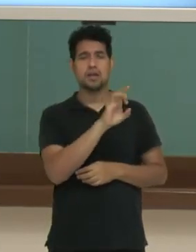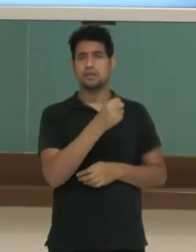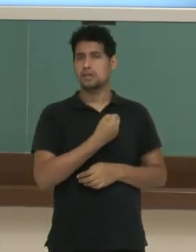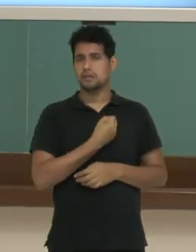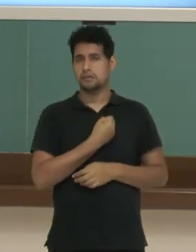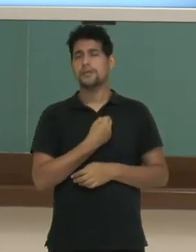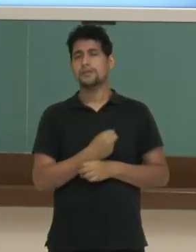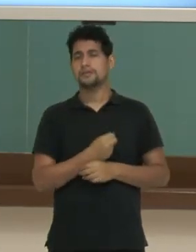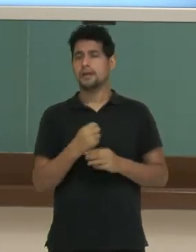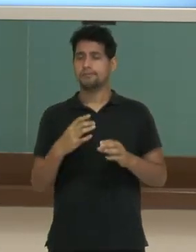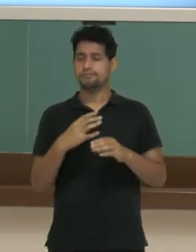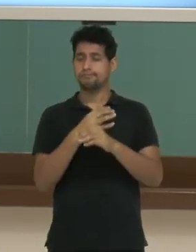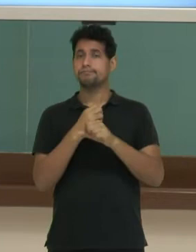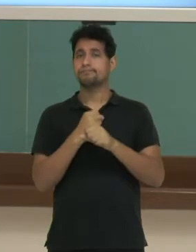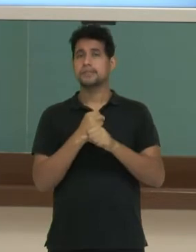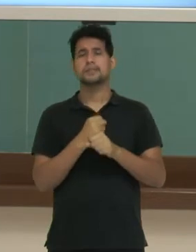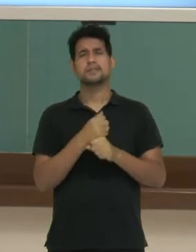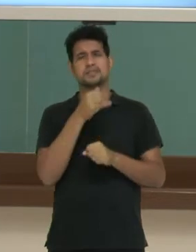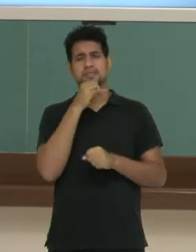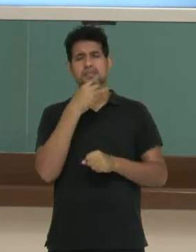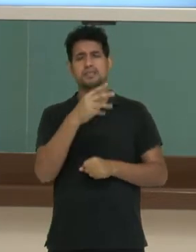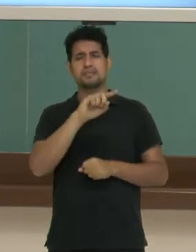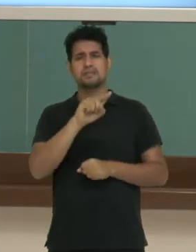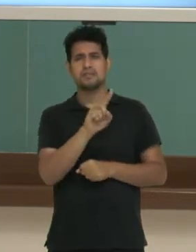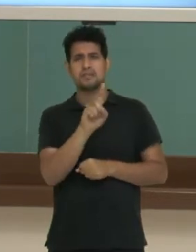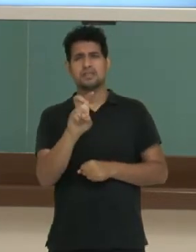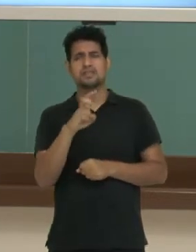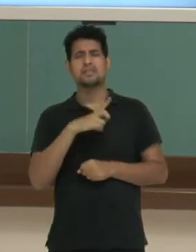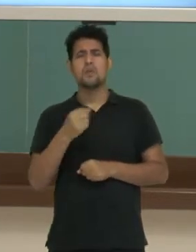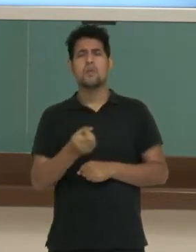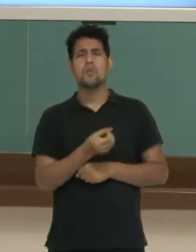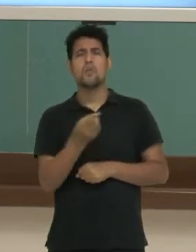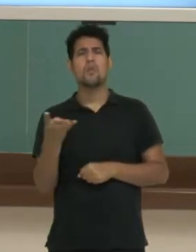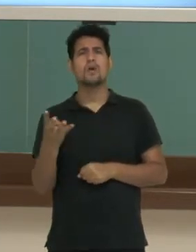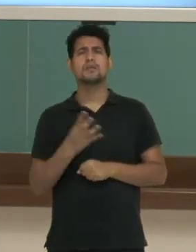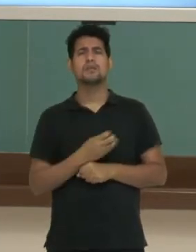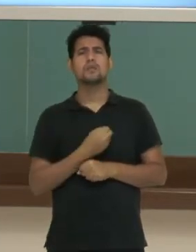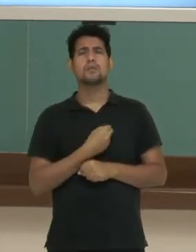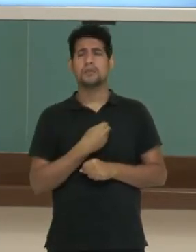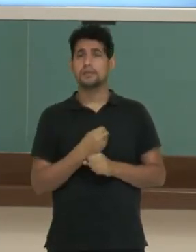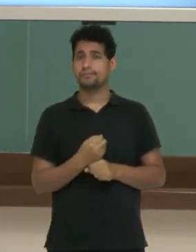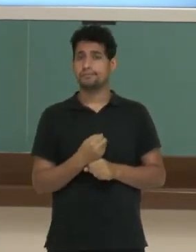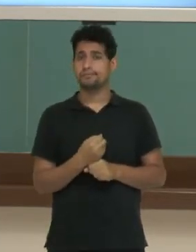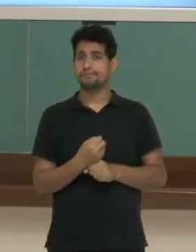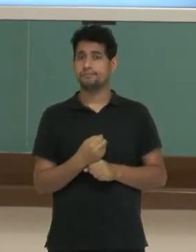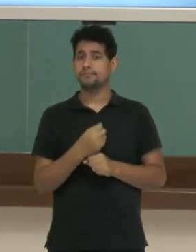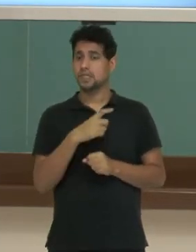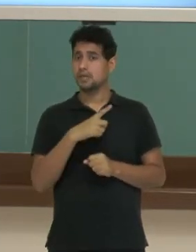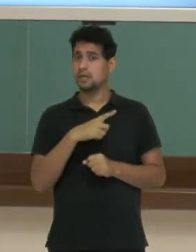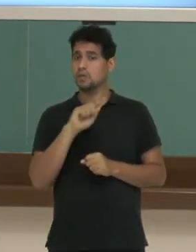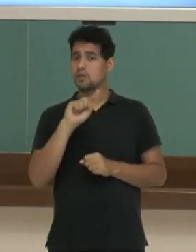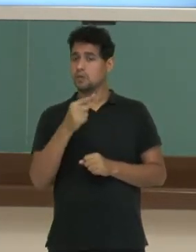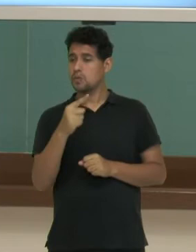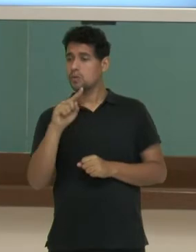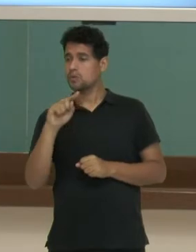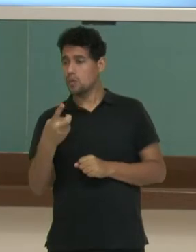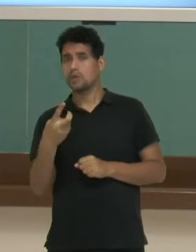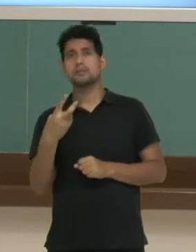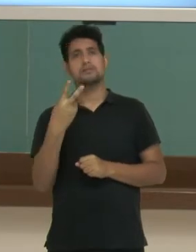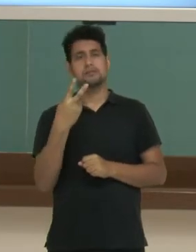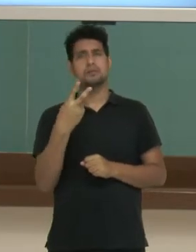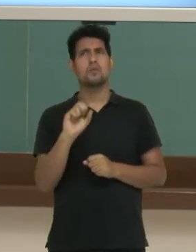que estão sendo multiplicados. O 3,15 tem quantas casinhas depois da vírgula? 1, 2. O